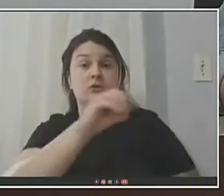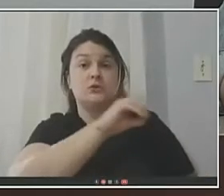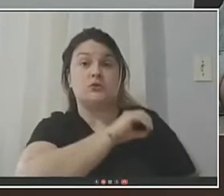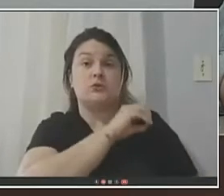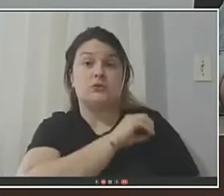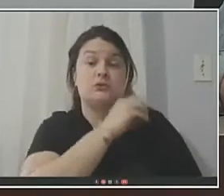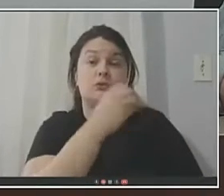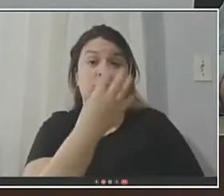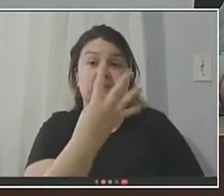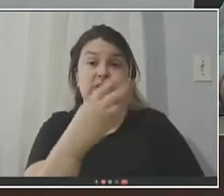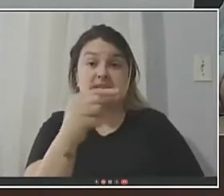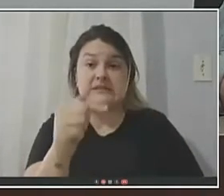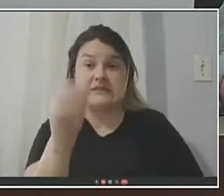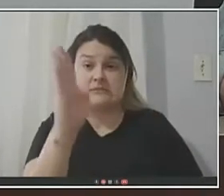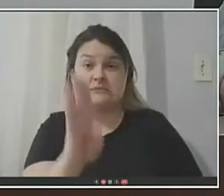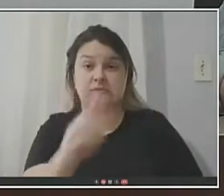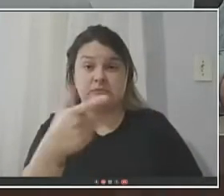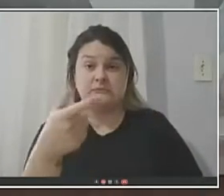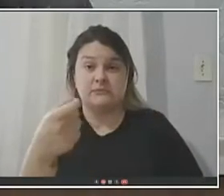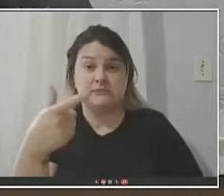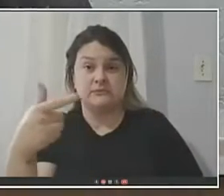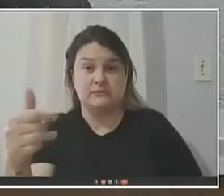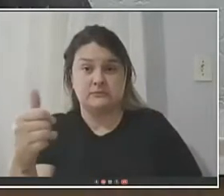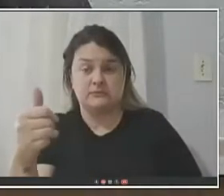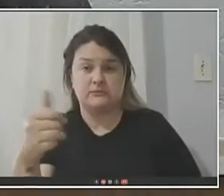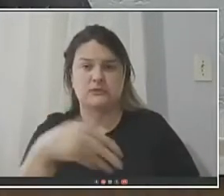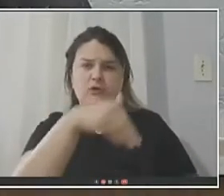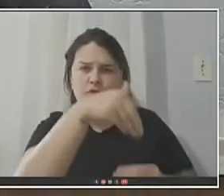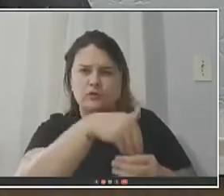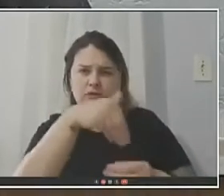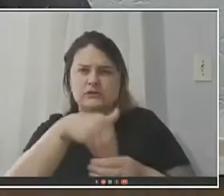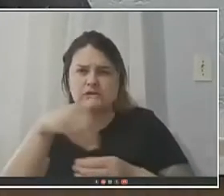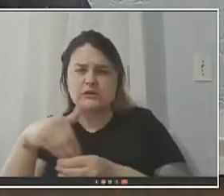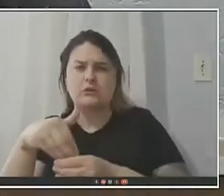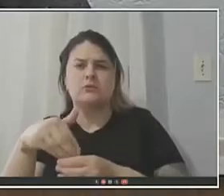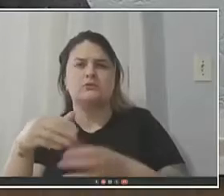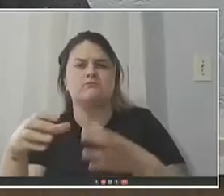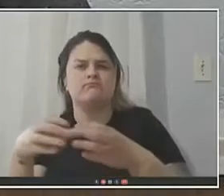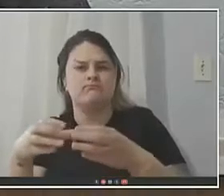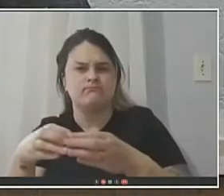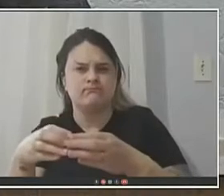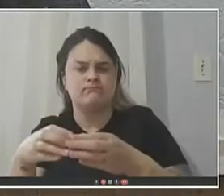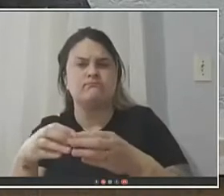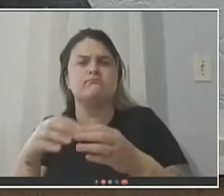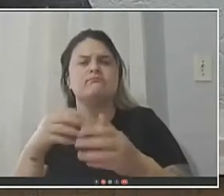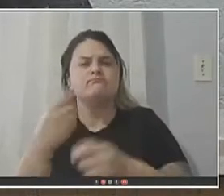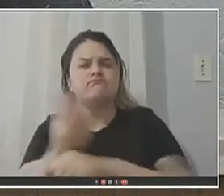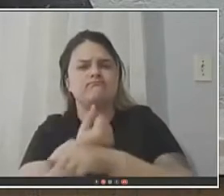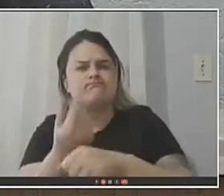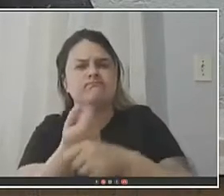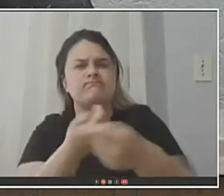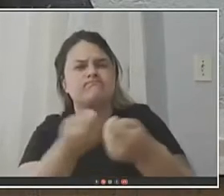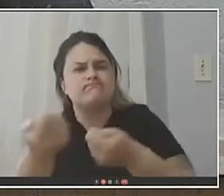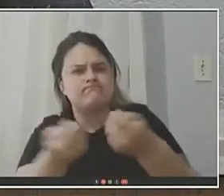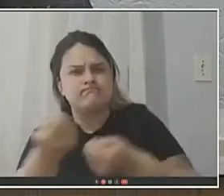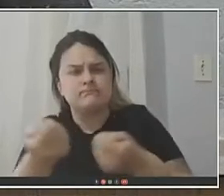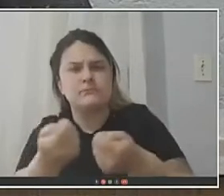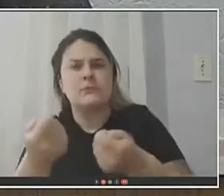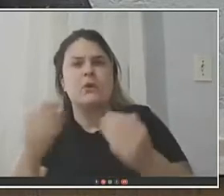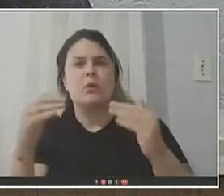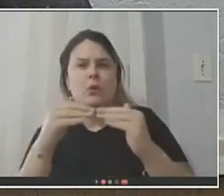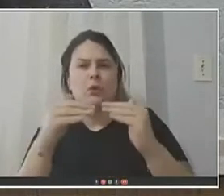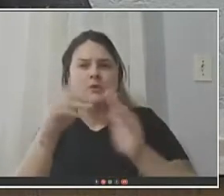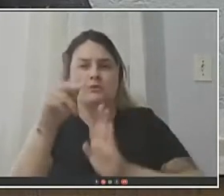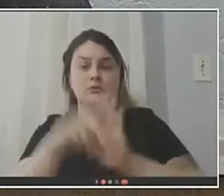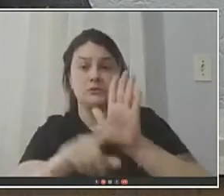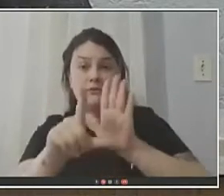47 de 2021. Votação do parecer fundamentado da Comissão de Finanças, Orçamento e Patrimônio. Favorável projeto